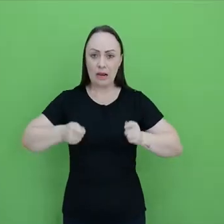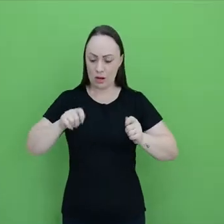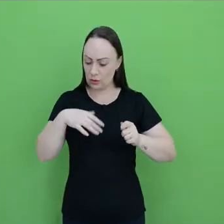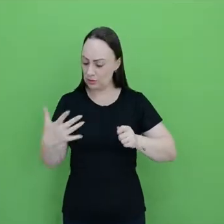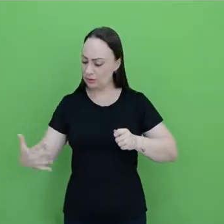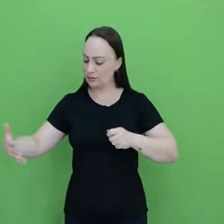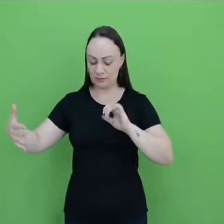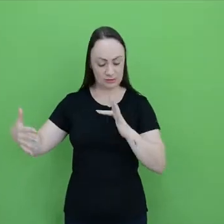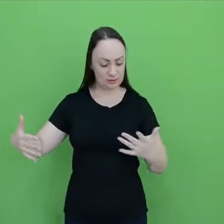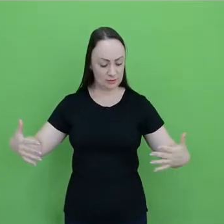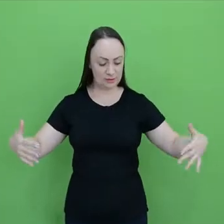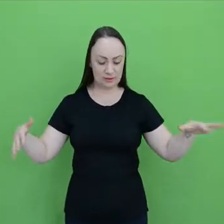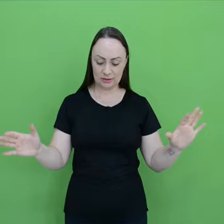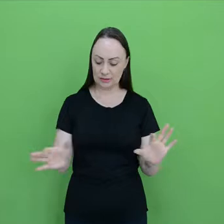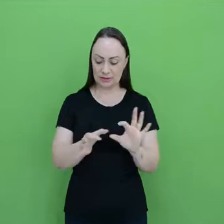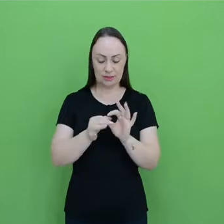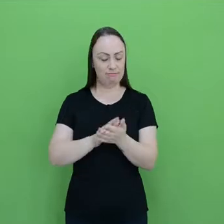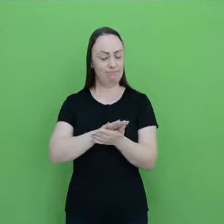cai, desapega,